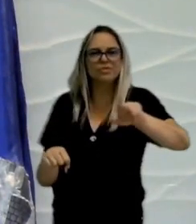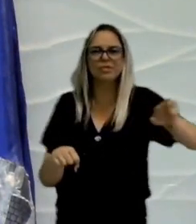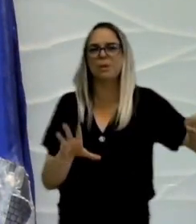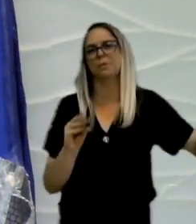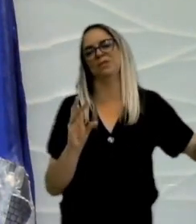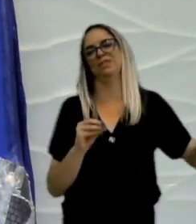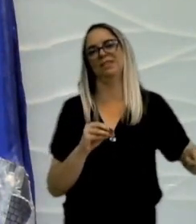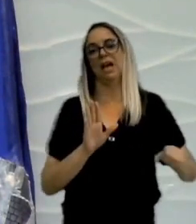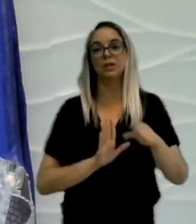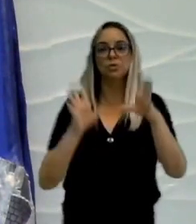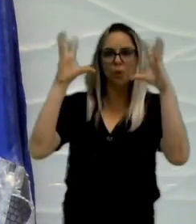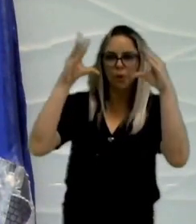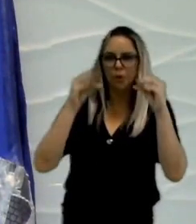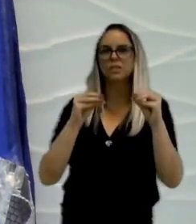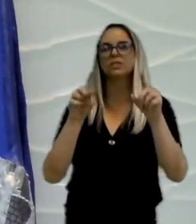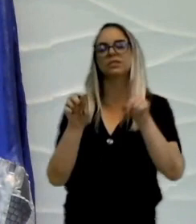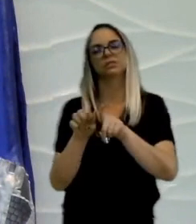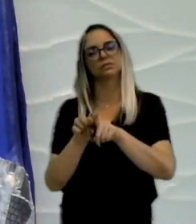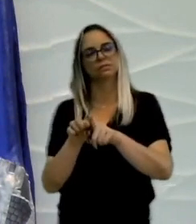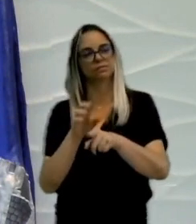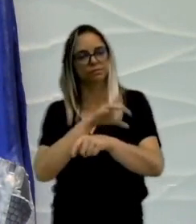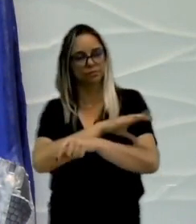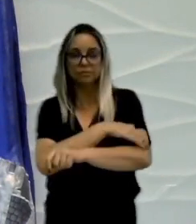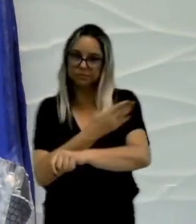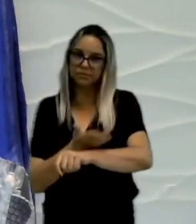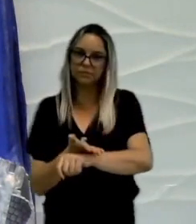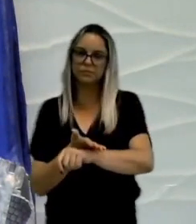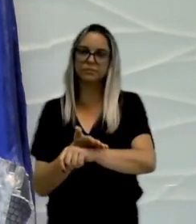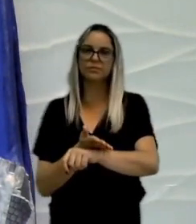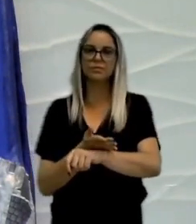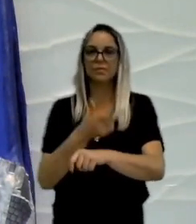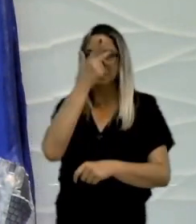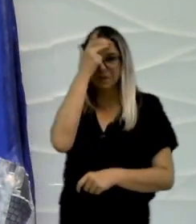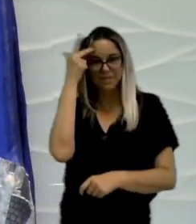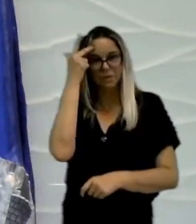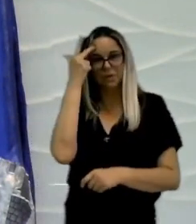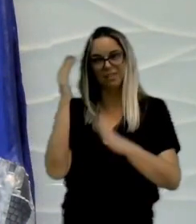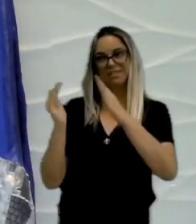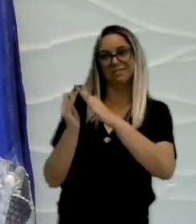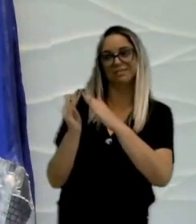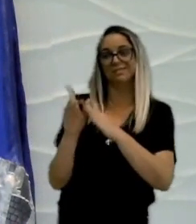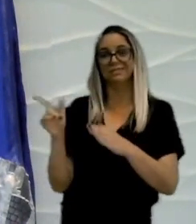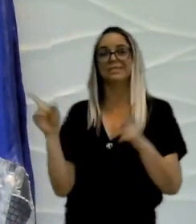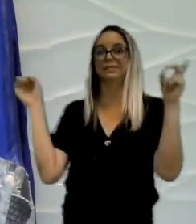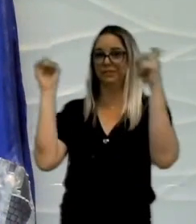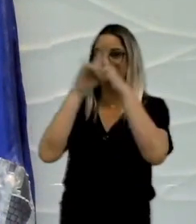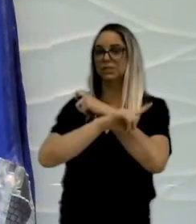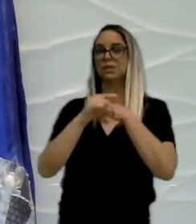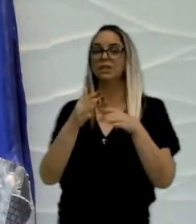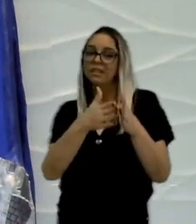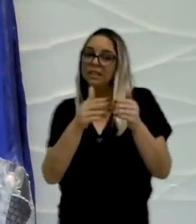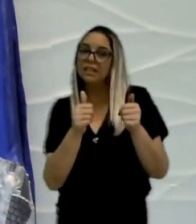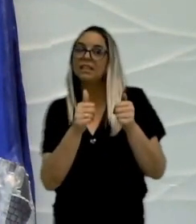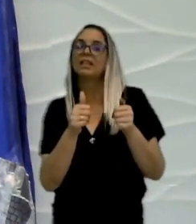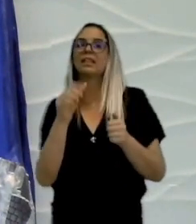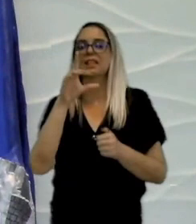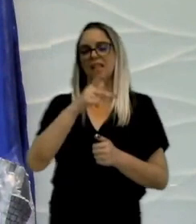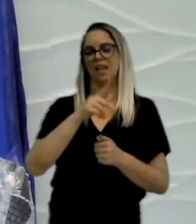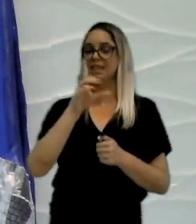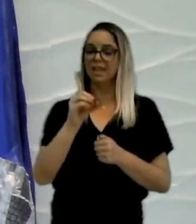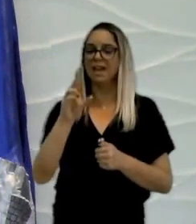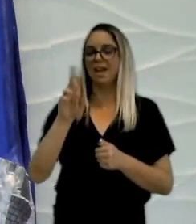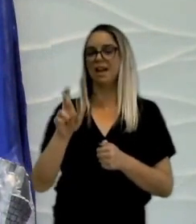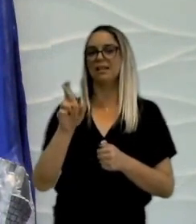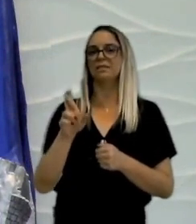à noite e durante o dia, tirando o sossego dos moradores. Então a gente pede ao DR de forma encarecida que possa atender esse nosso pleito,